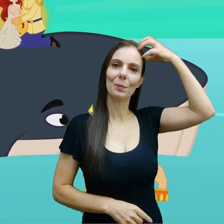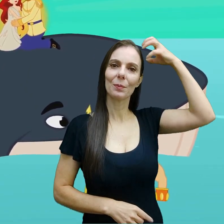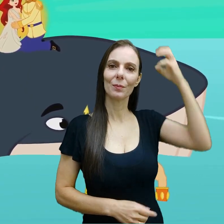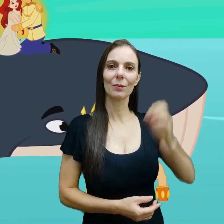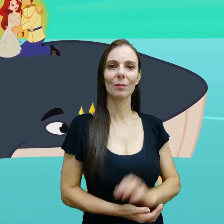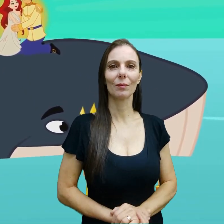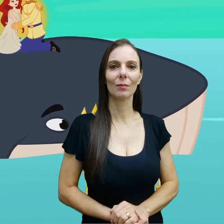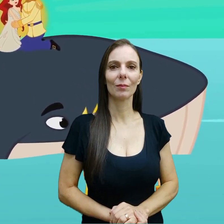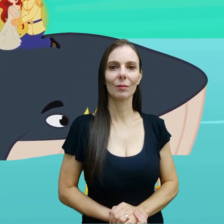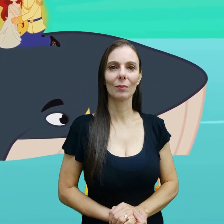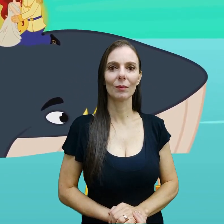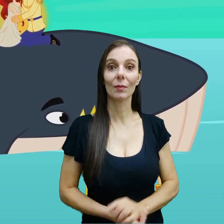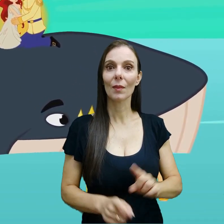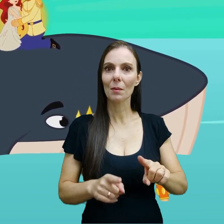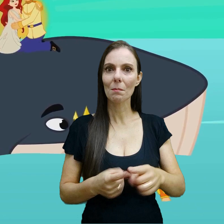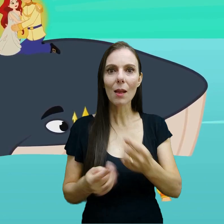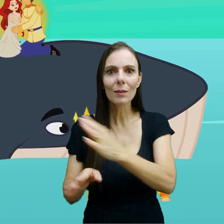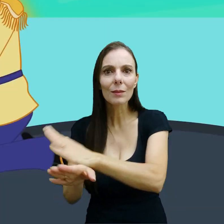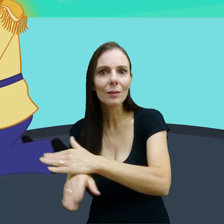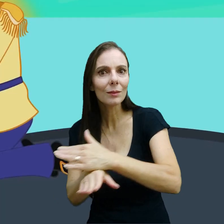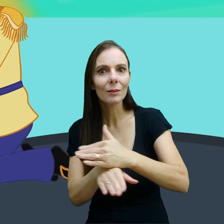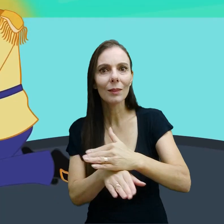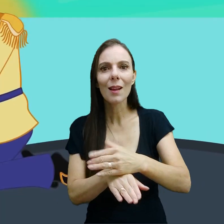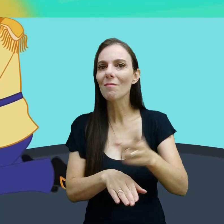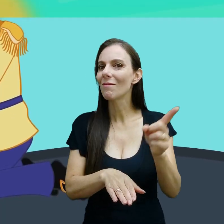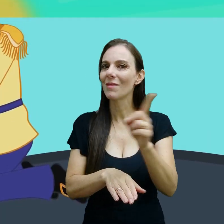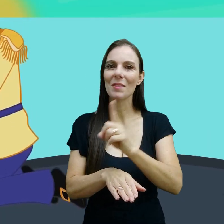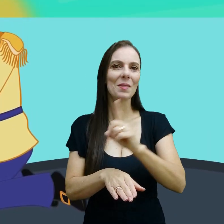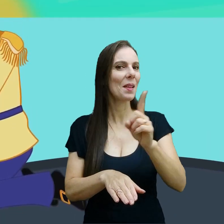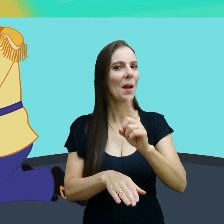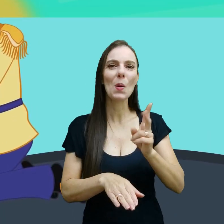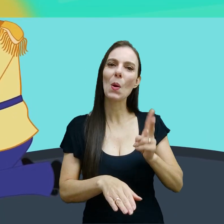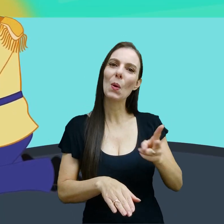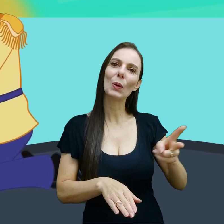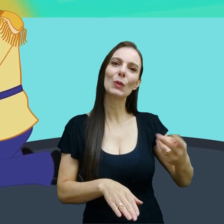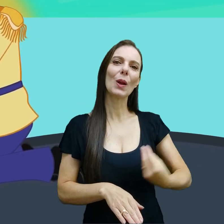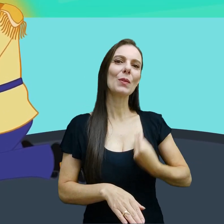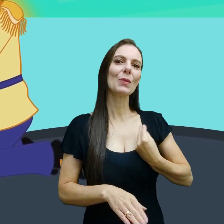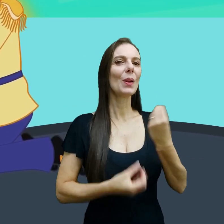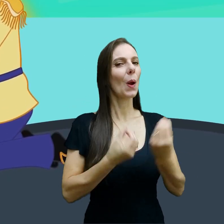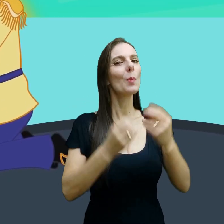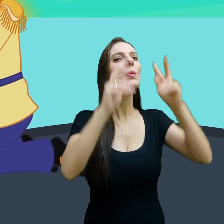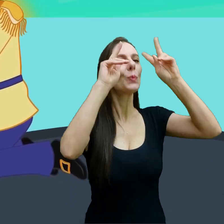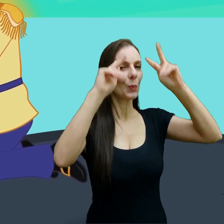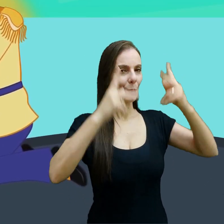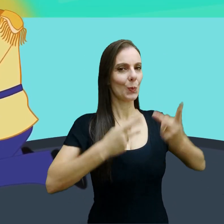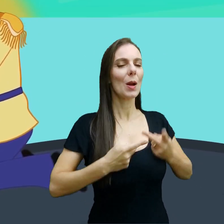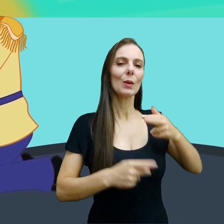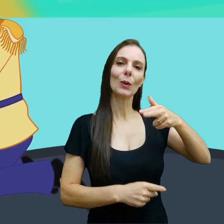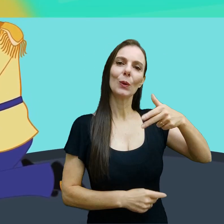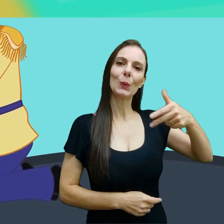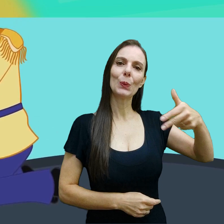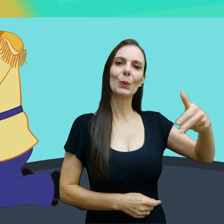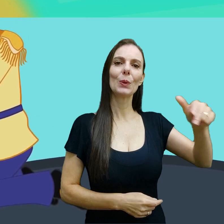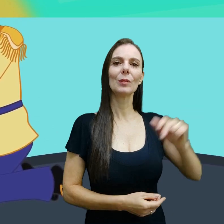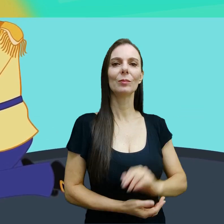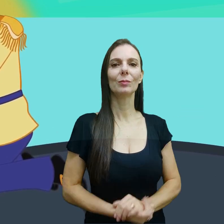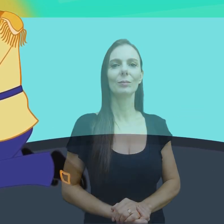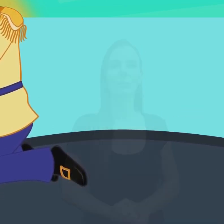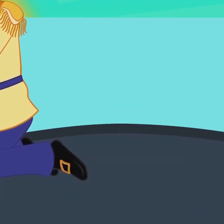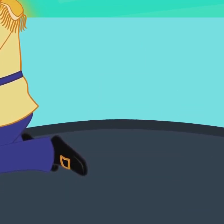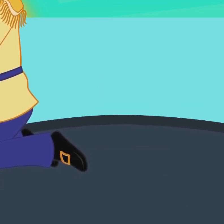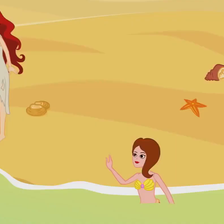príncipe. Mas ela não era mais uma sereia. Ela estava indo continuar a sua vida como um ser humano.